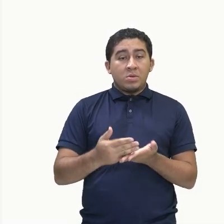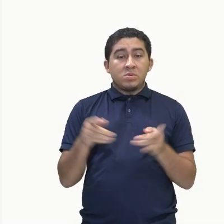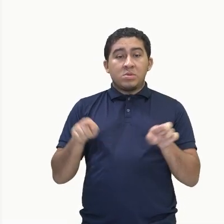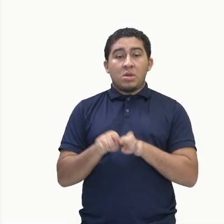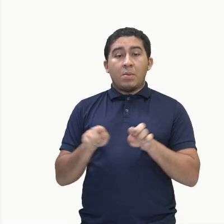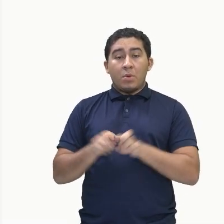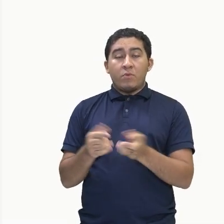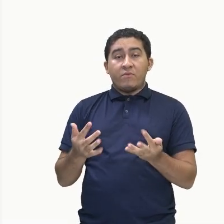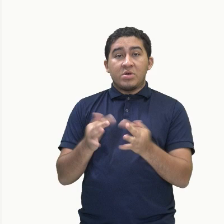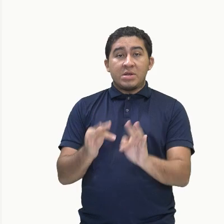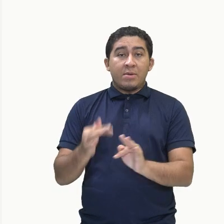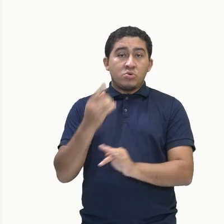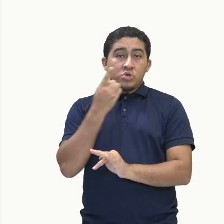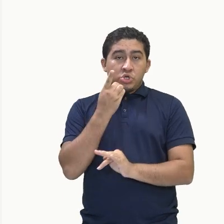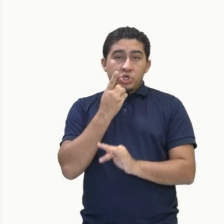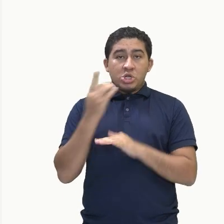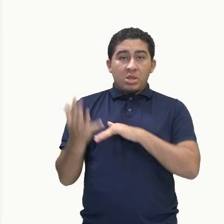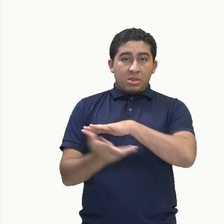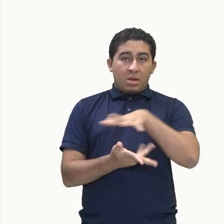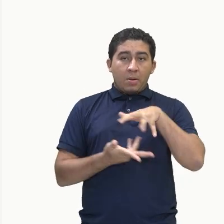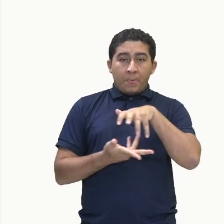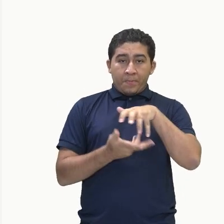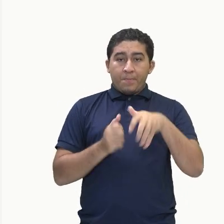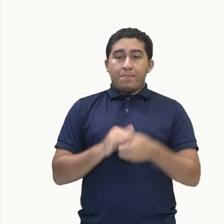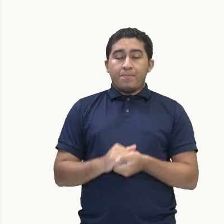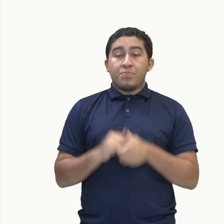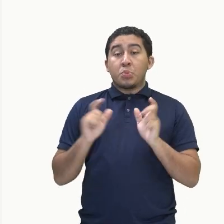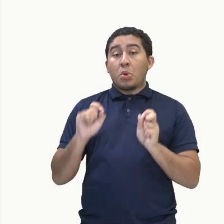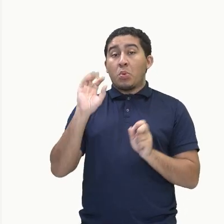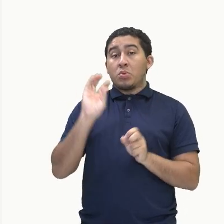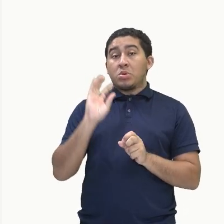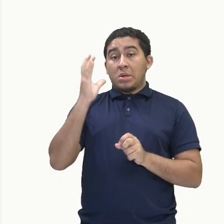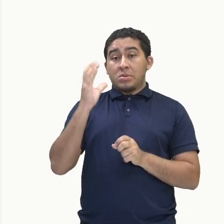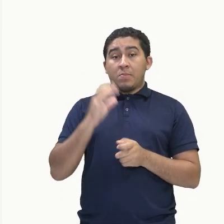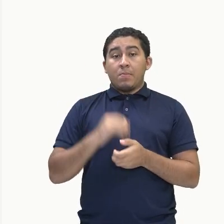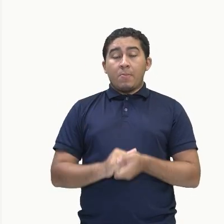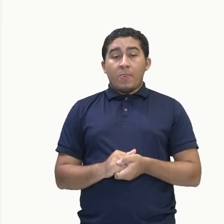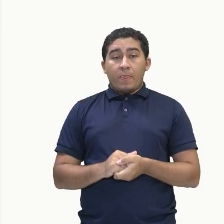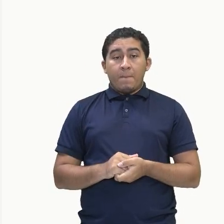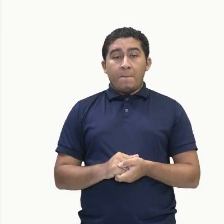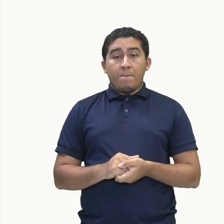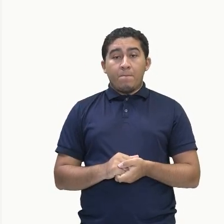dia civil na Terra. Então, o que que acontece? Quando a gente